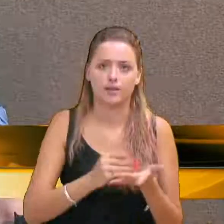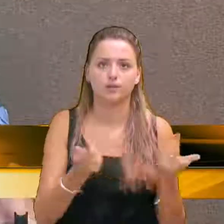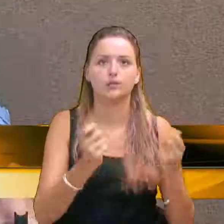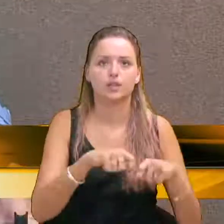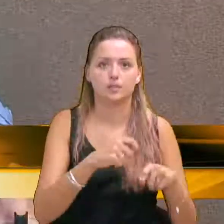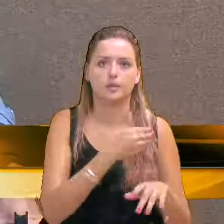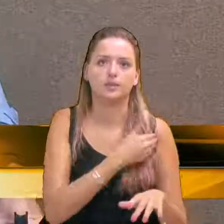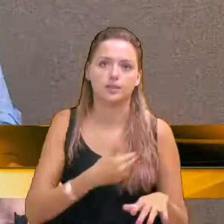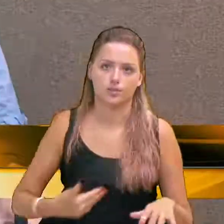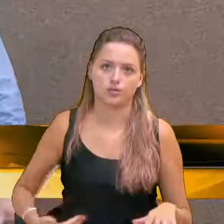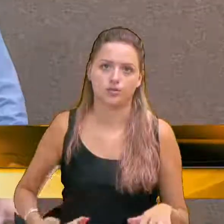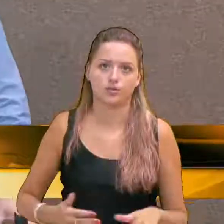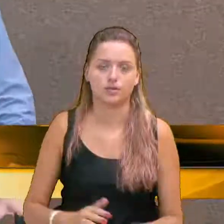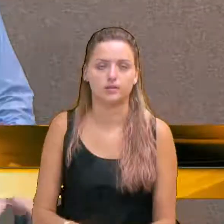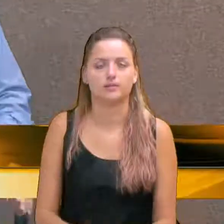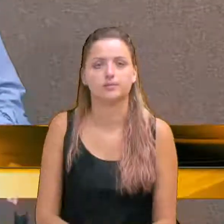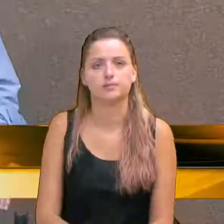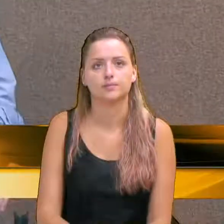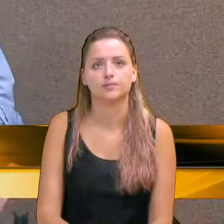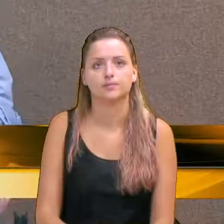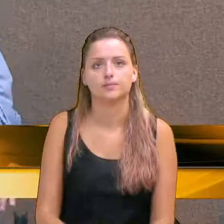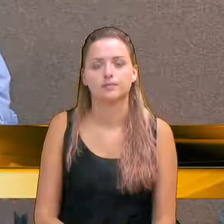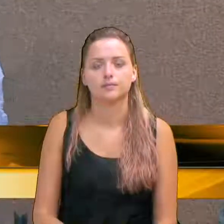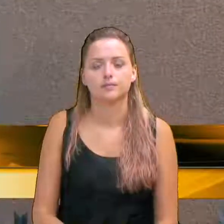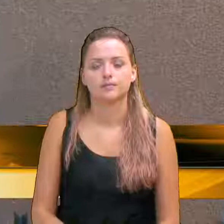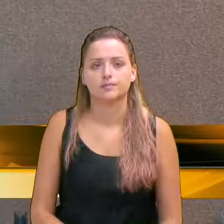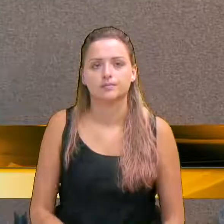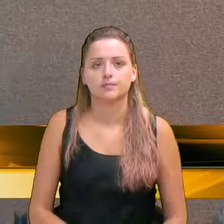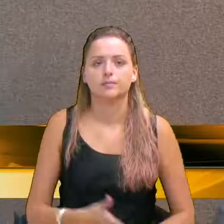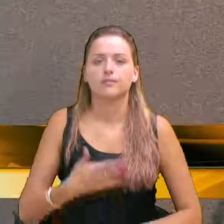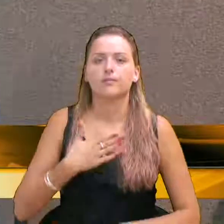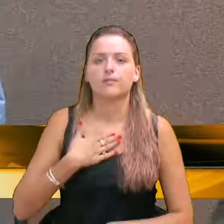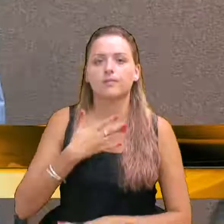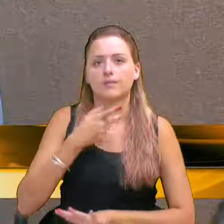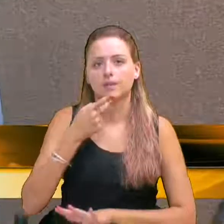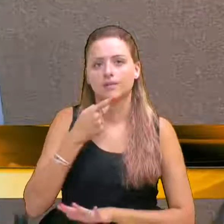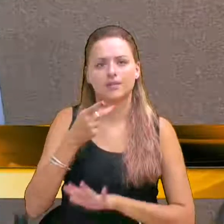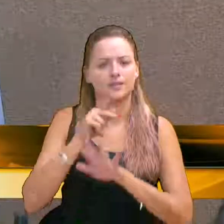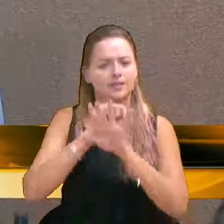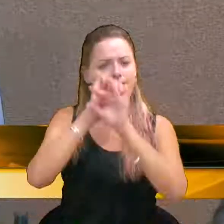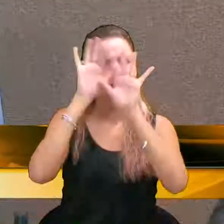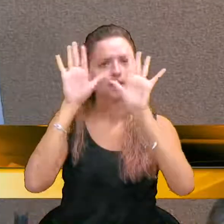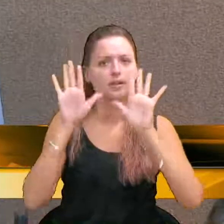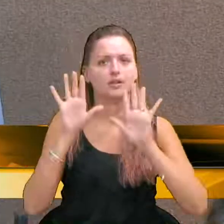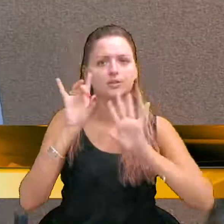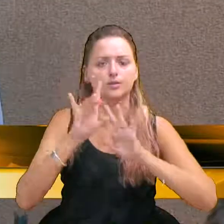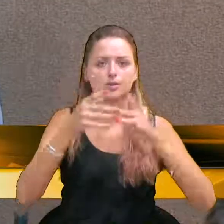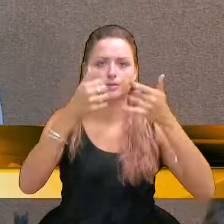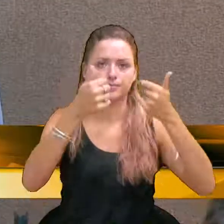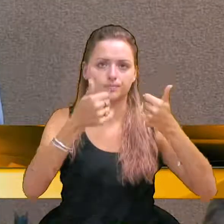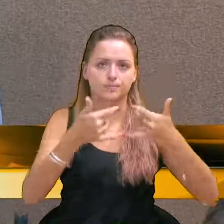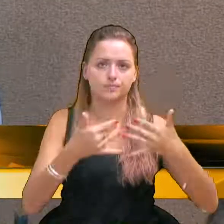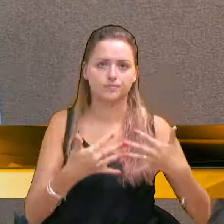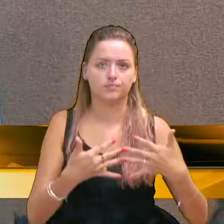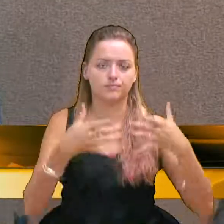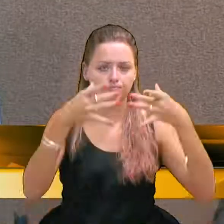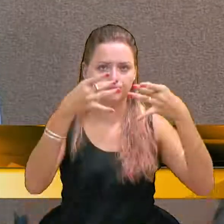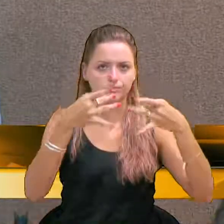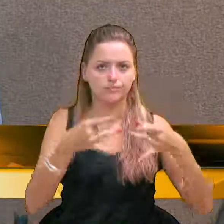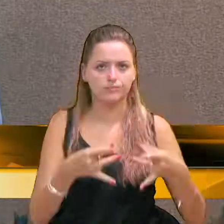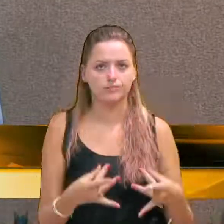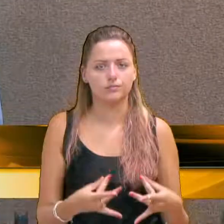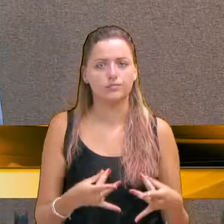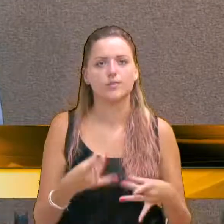governar. Então, nesse sentido, o meu registro muito claro, né, muito claro com relação a essa questão,